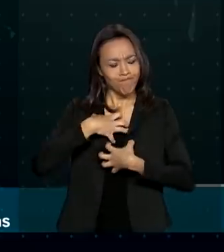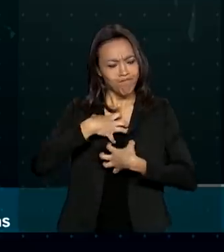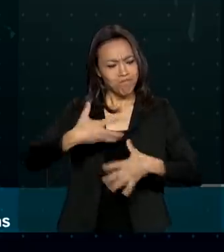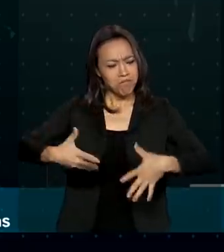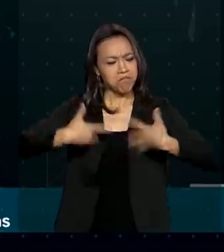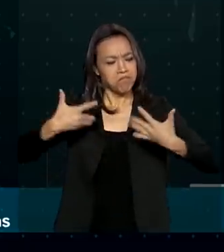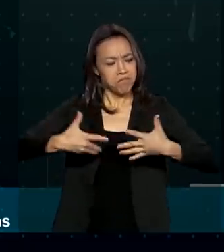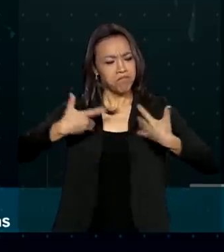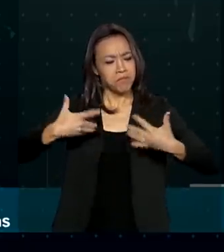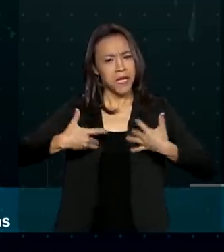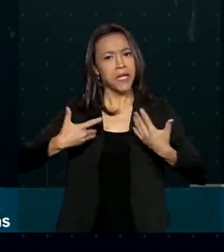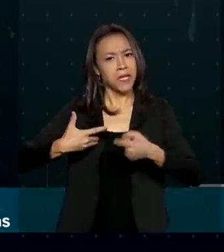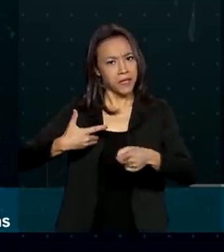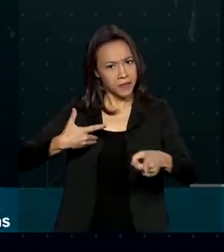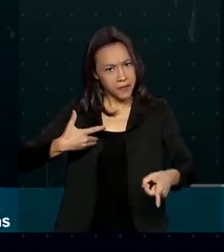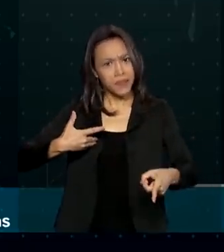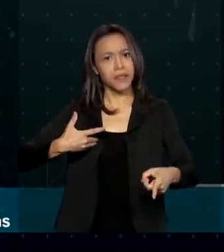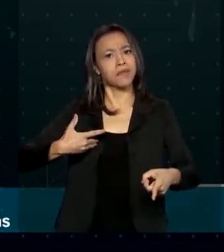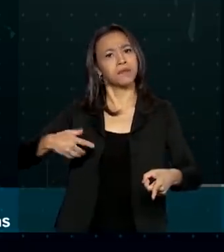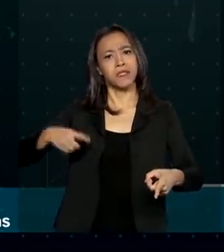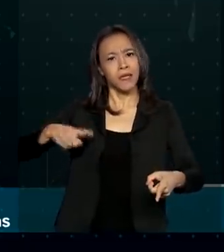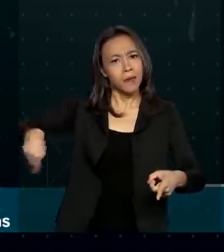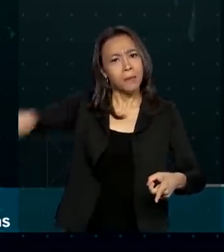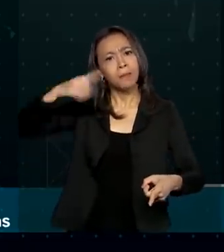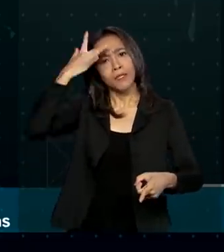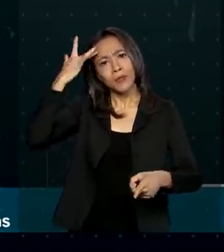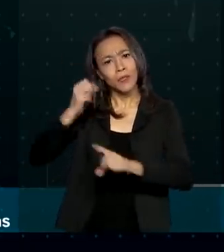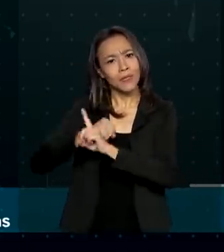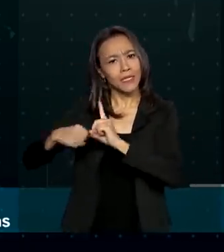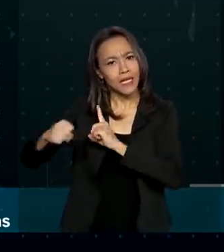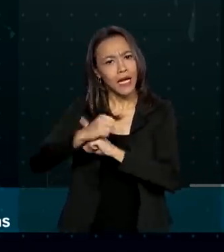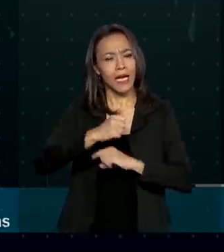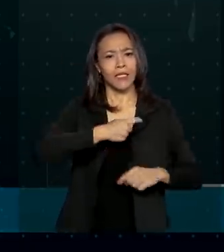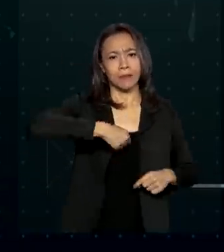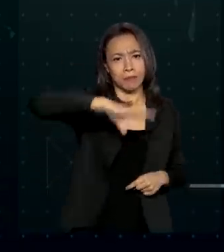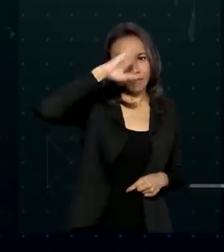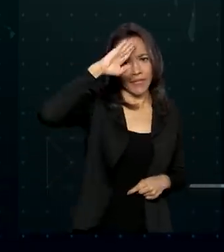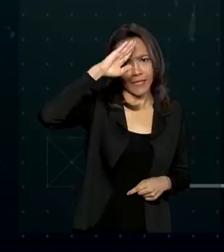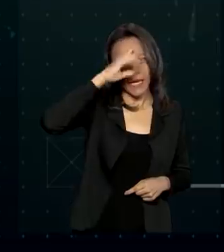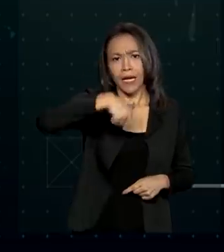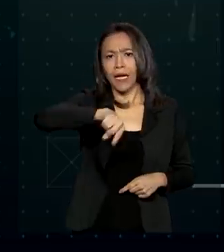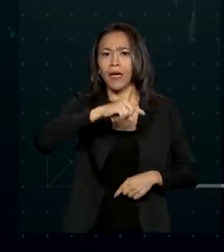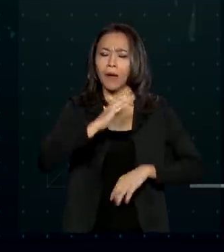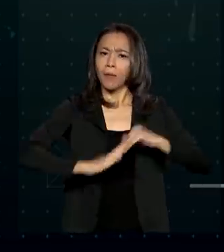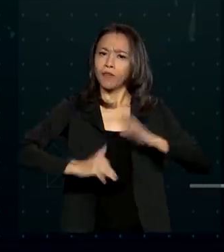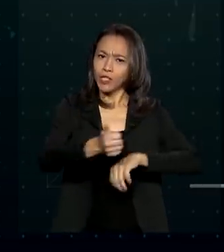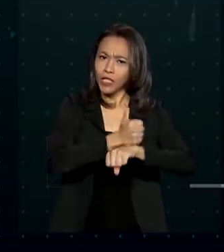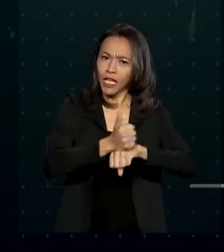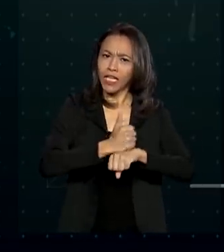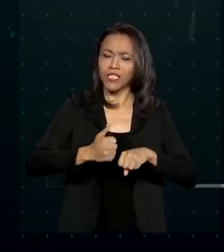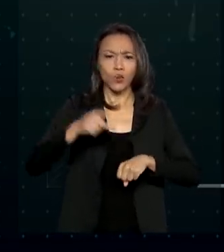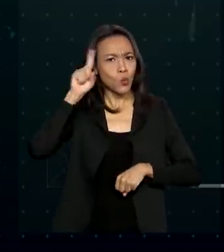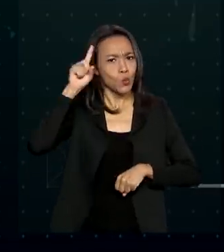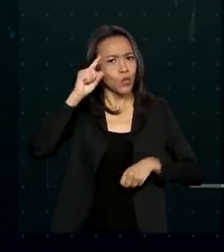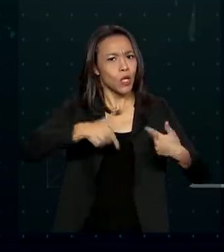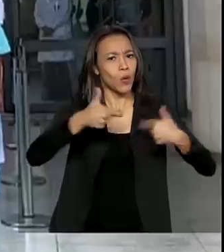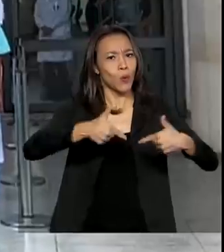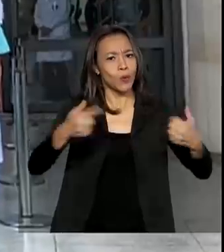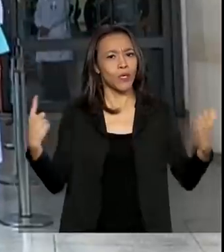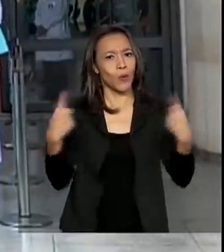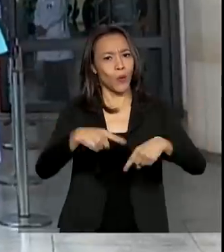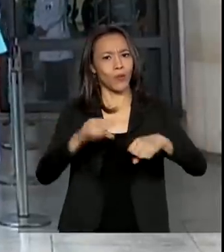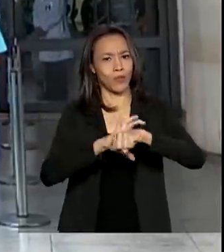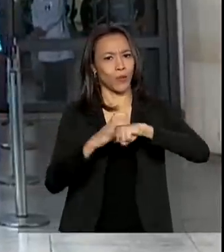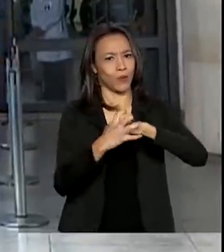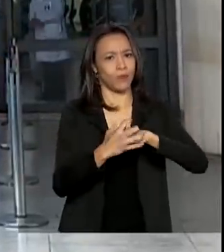nossos servidores na minha militares não pessoal que labutam diariamente nessa nova guerra e a guerra fria